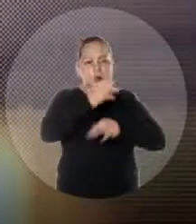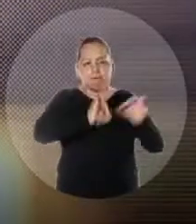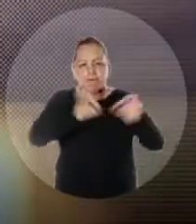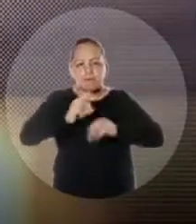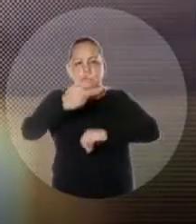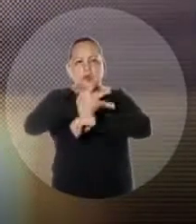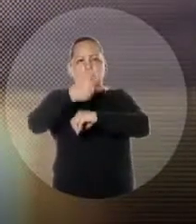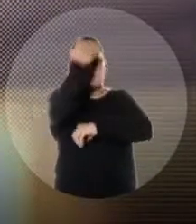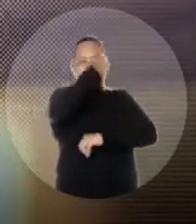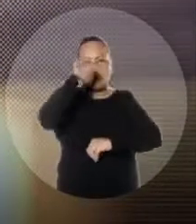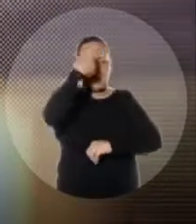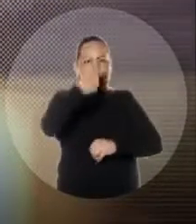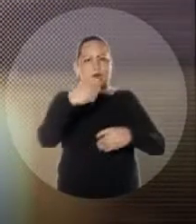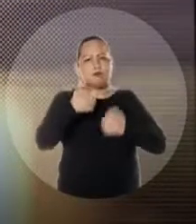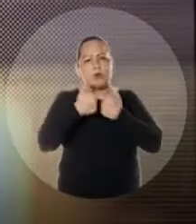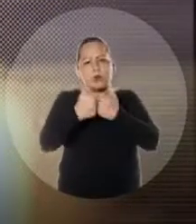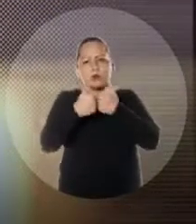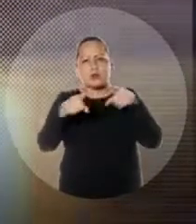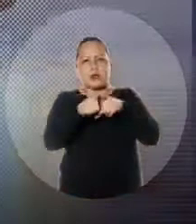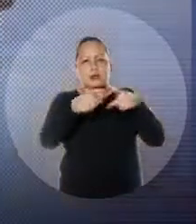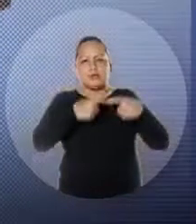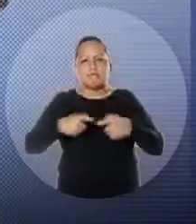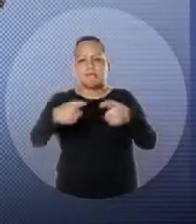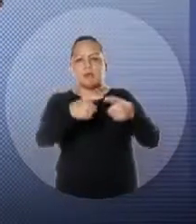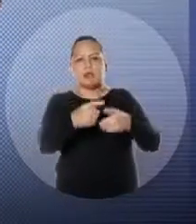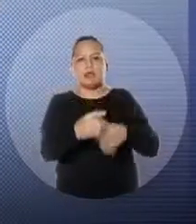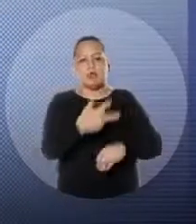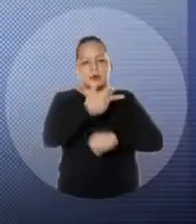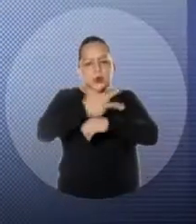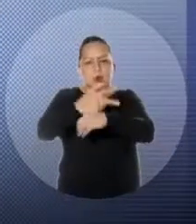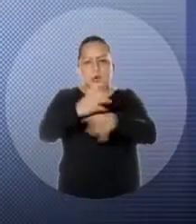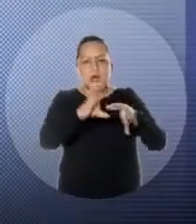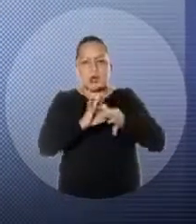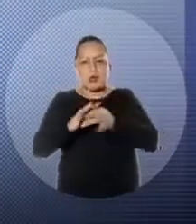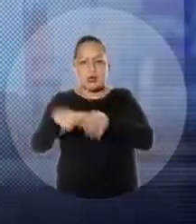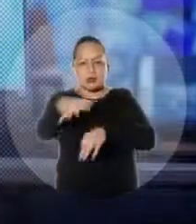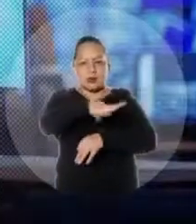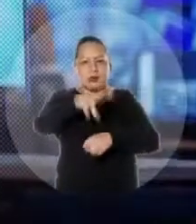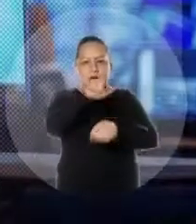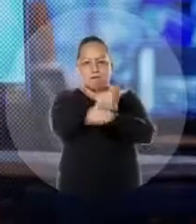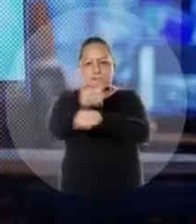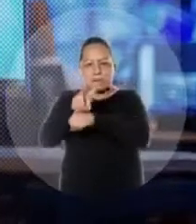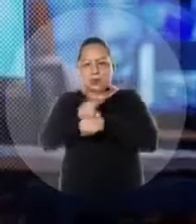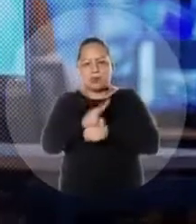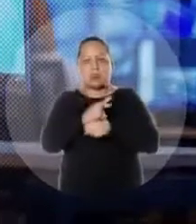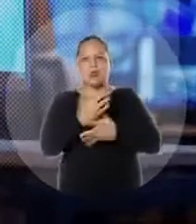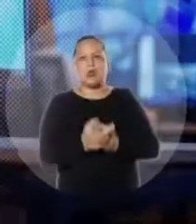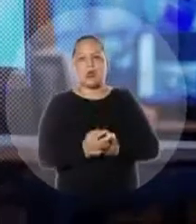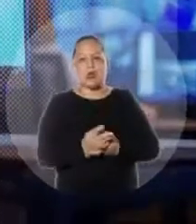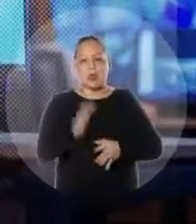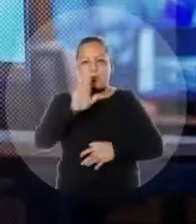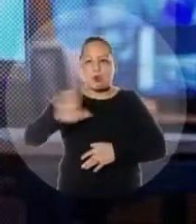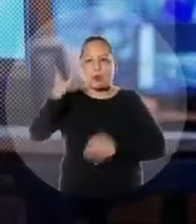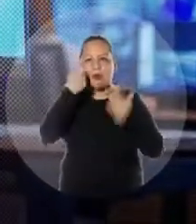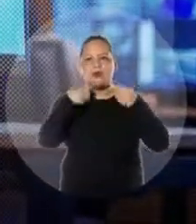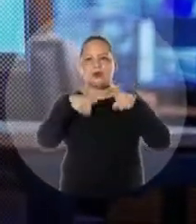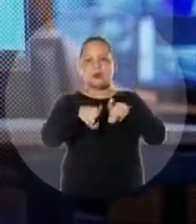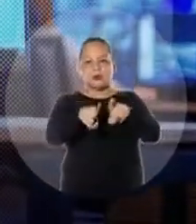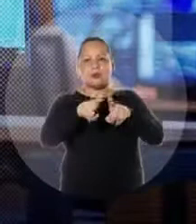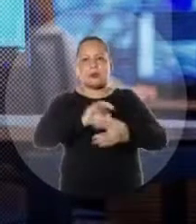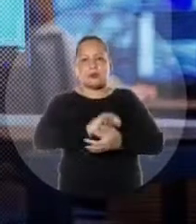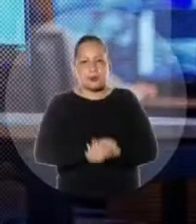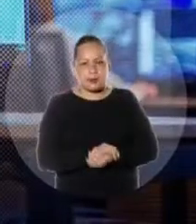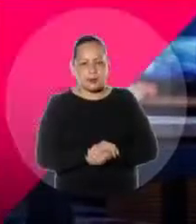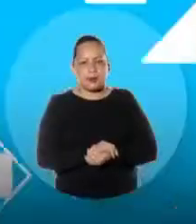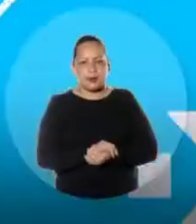implantar câmeras de reconhecimento facial nos ônibus e na cidade. Elas serão interligadas a uma central de monitoramento com imagens em